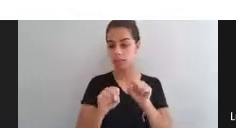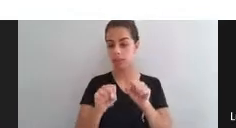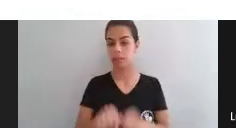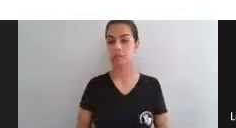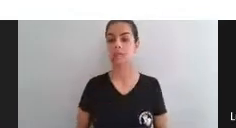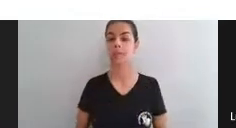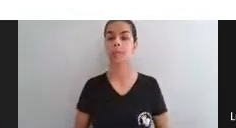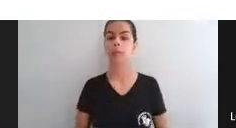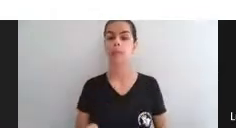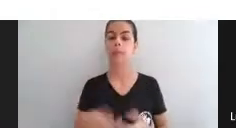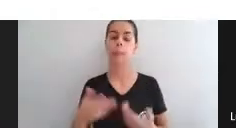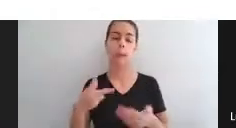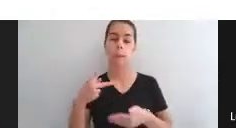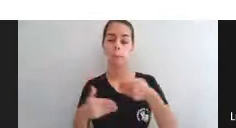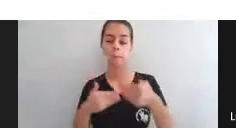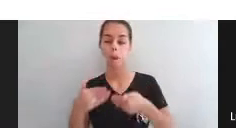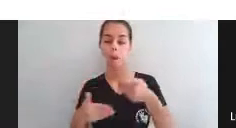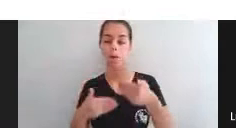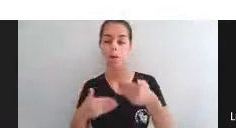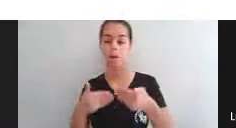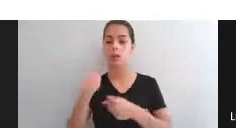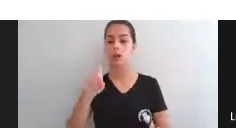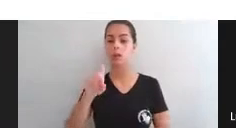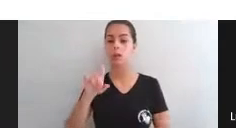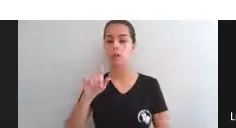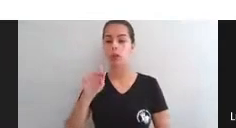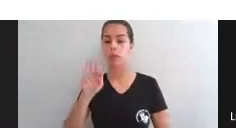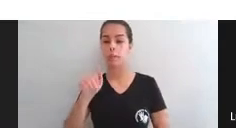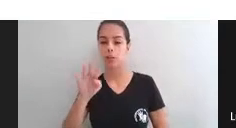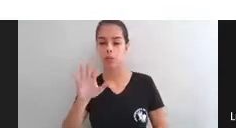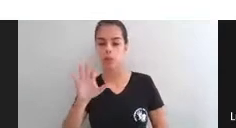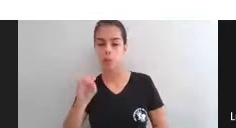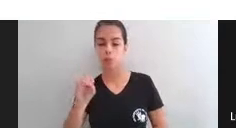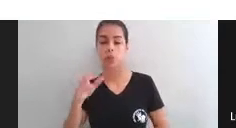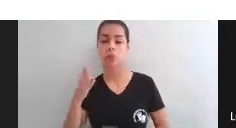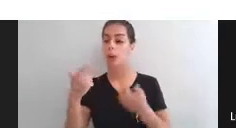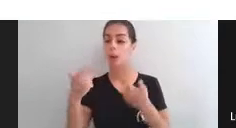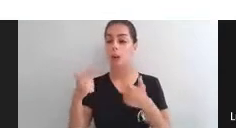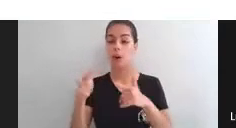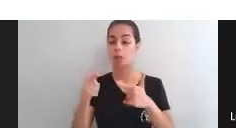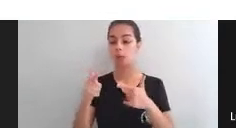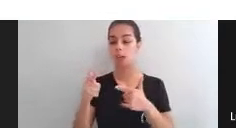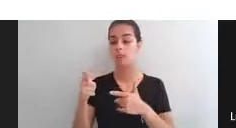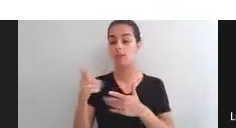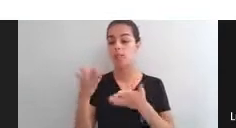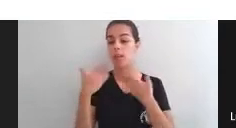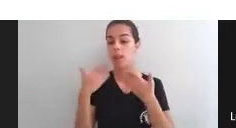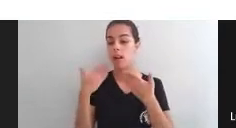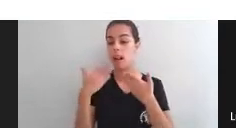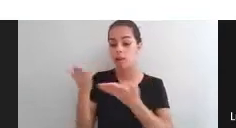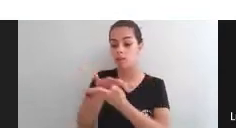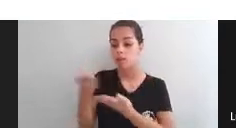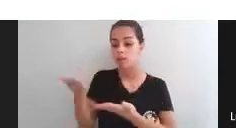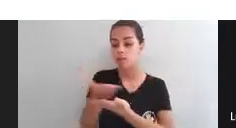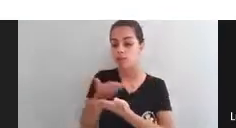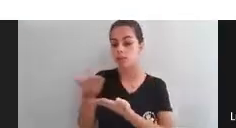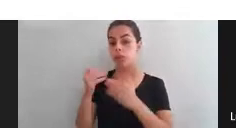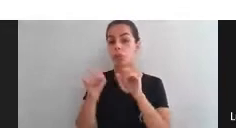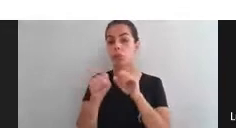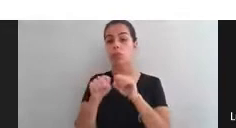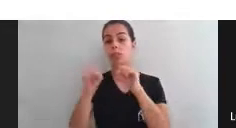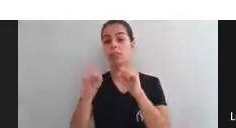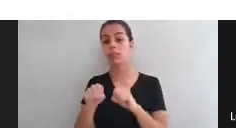Quando a gente tem processo adiabático, como não vai ter troca de calor com o ambiente, o sistema vai realizar